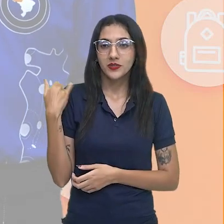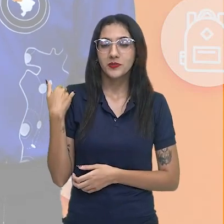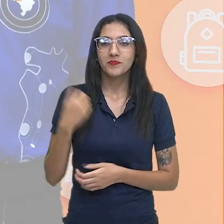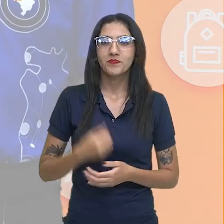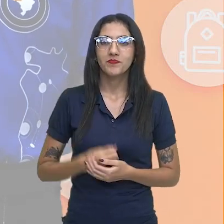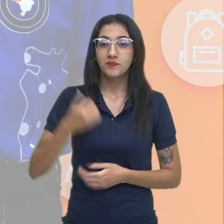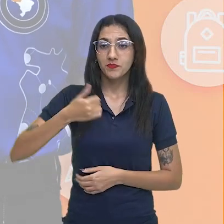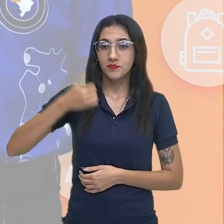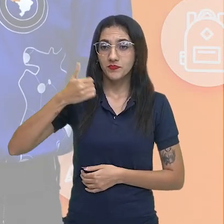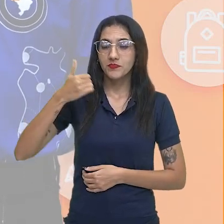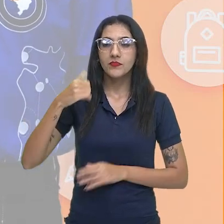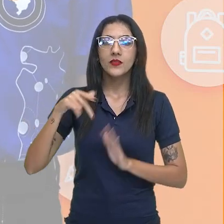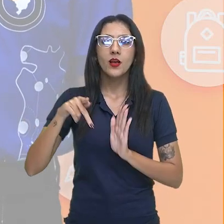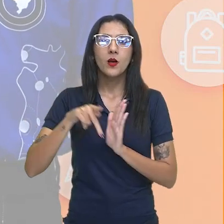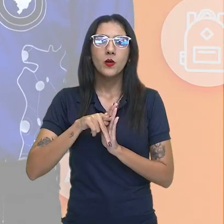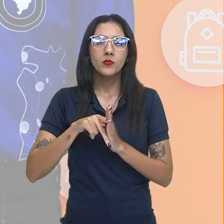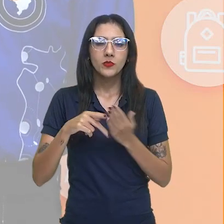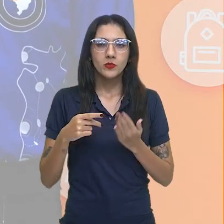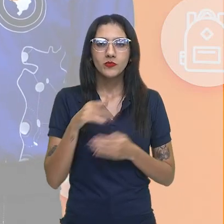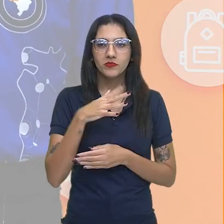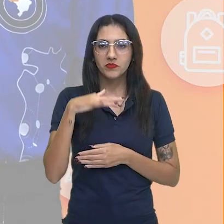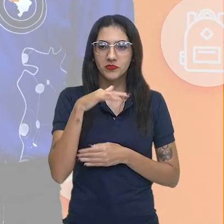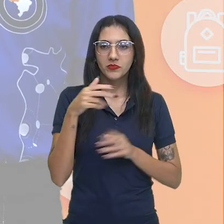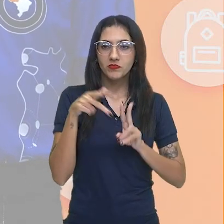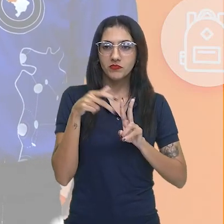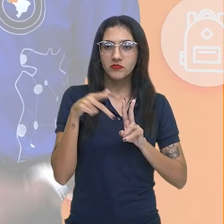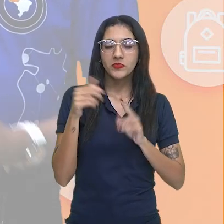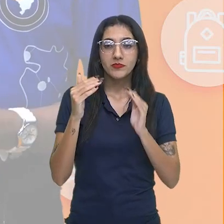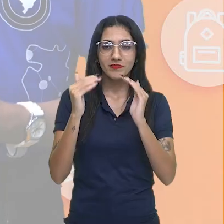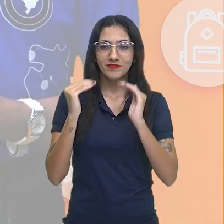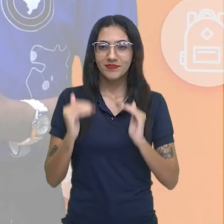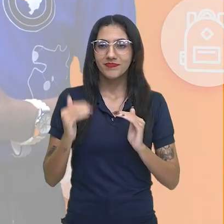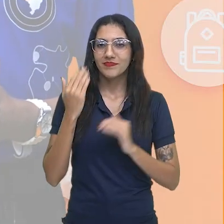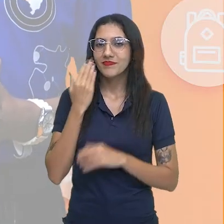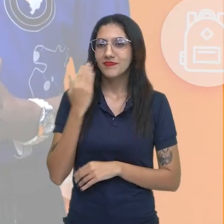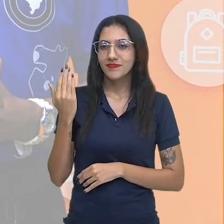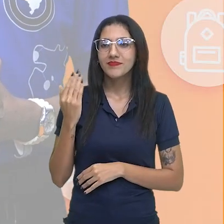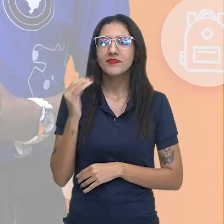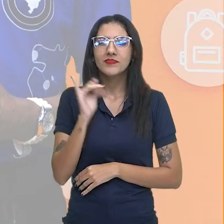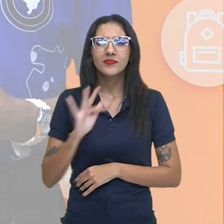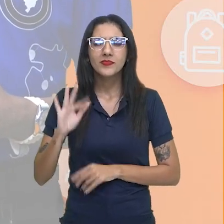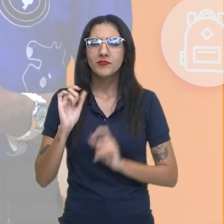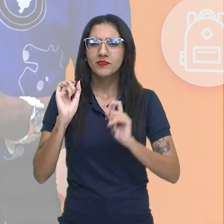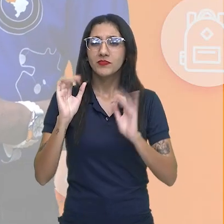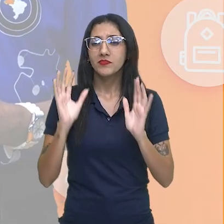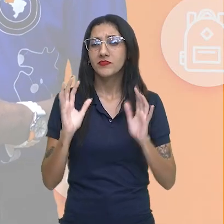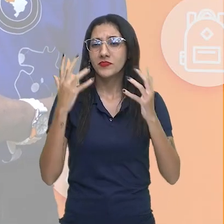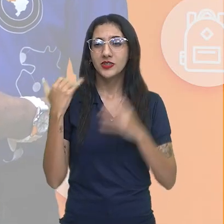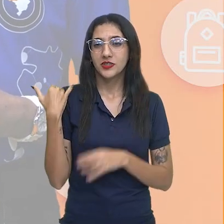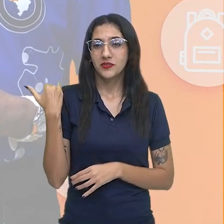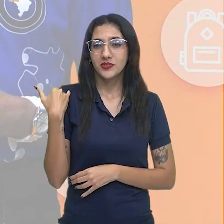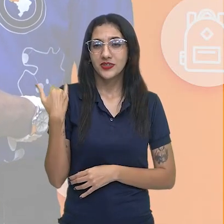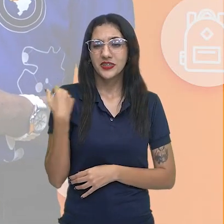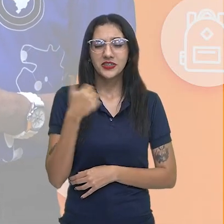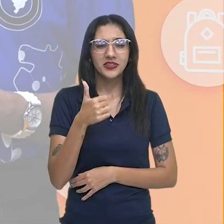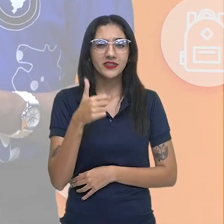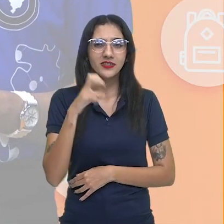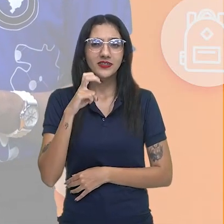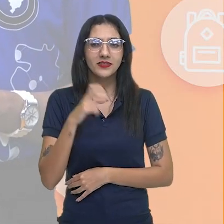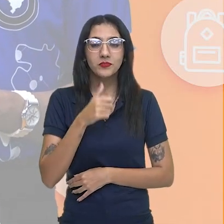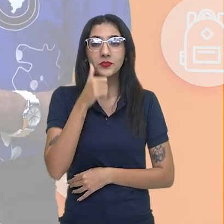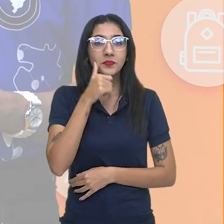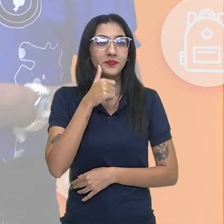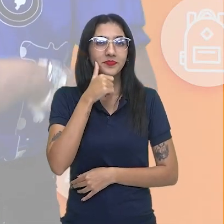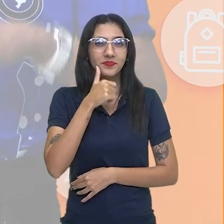o ritual da tucandeira, e a festa de debutante, que marca os 15 anos de uma menina, de